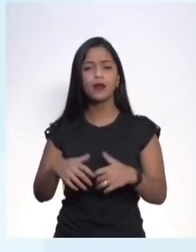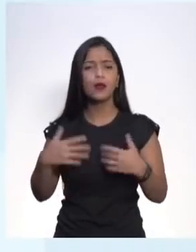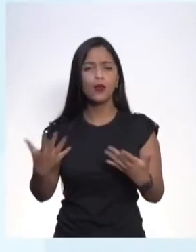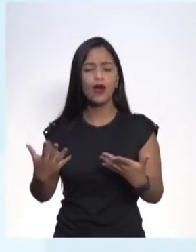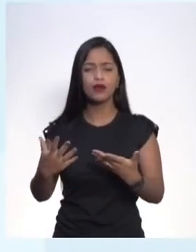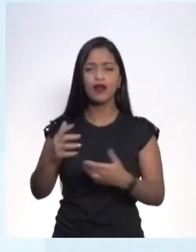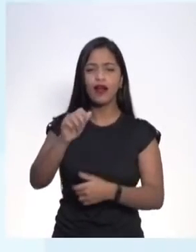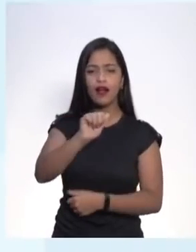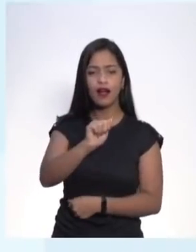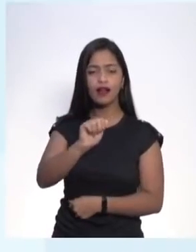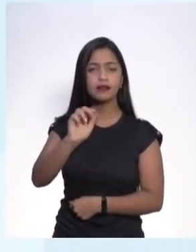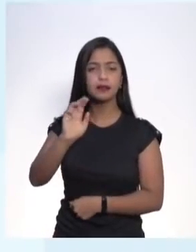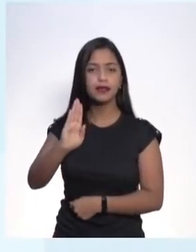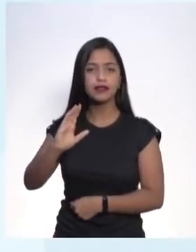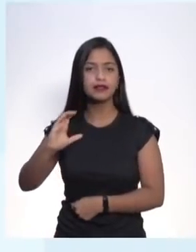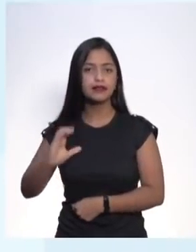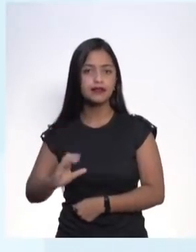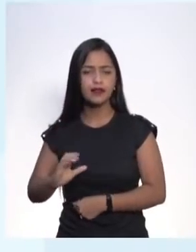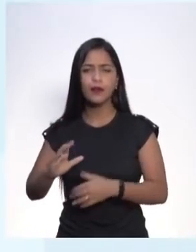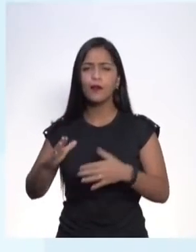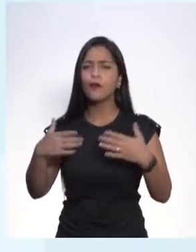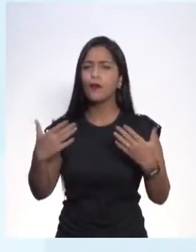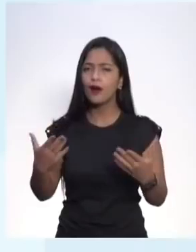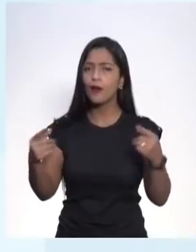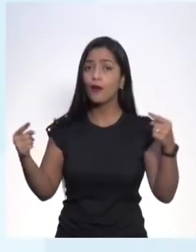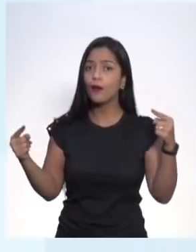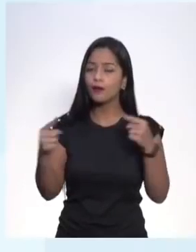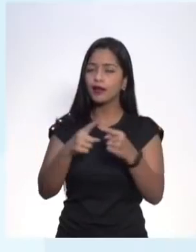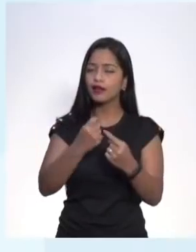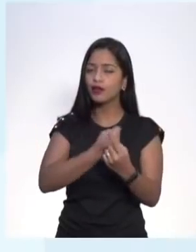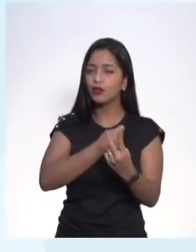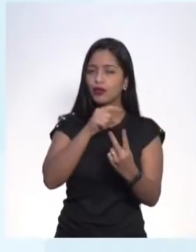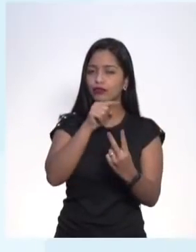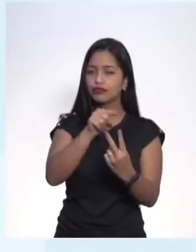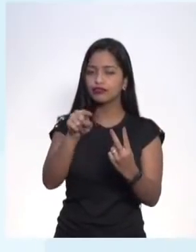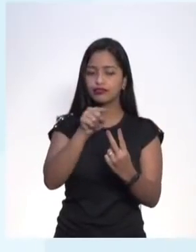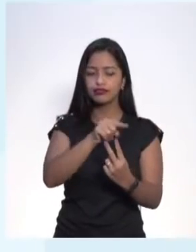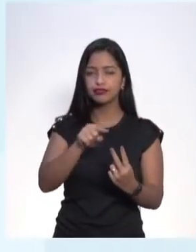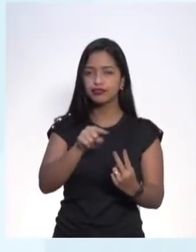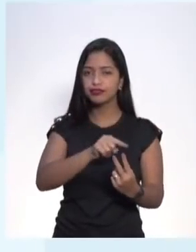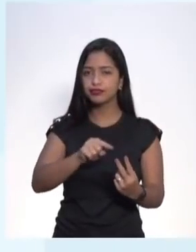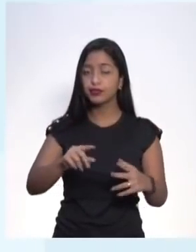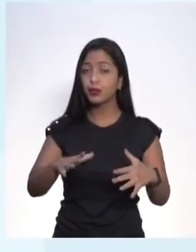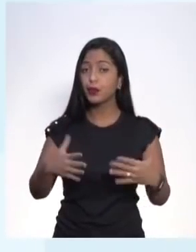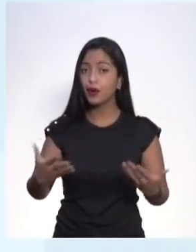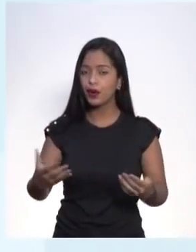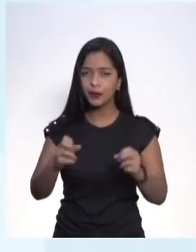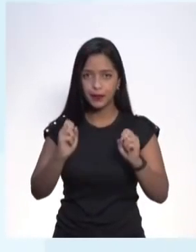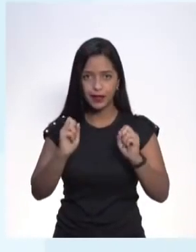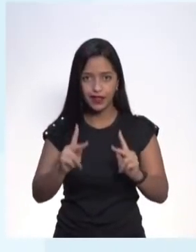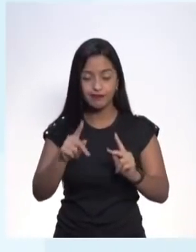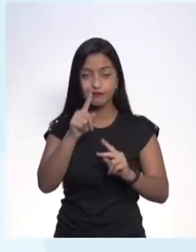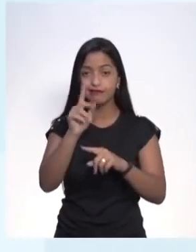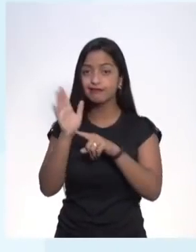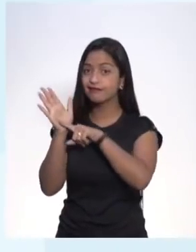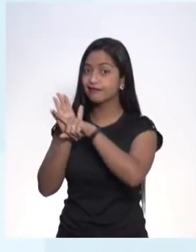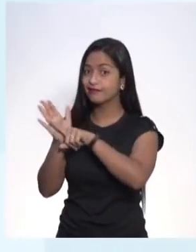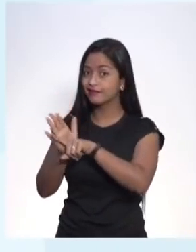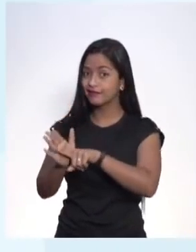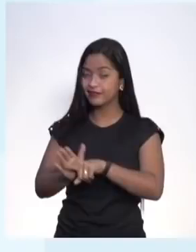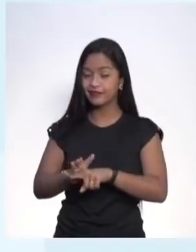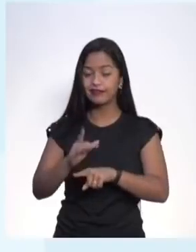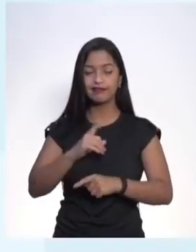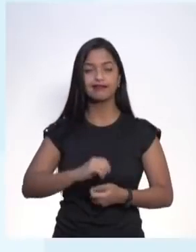polígonos ele faz, né? Ele tem esses pares ordenados. Então, verifique qual dos polígonos ao lado possui